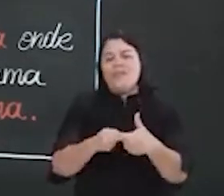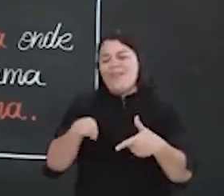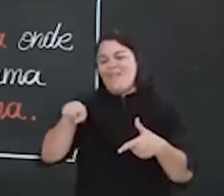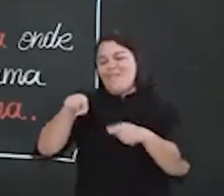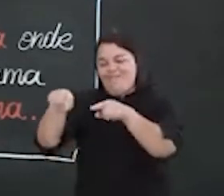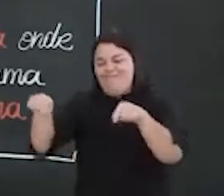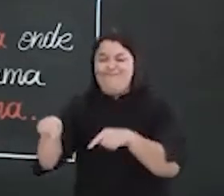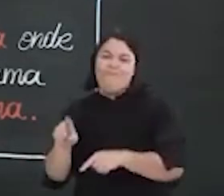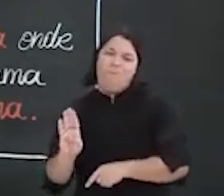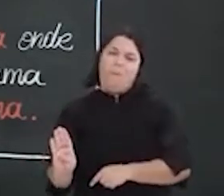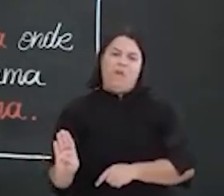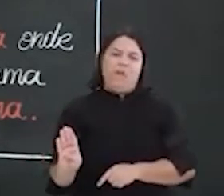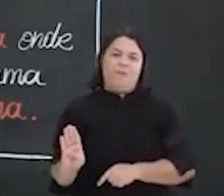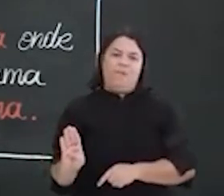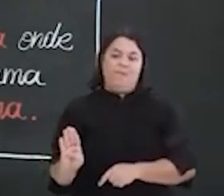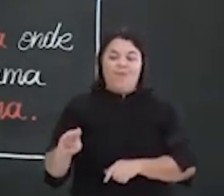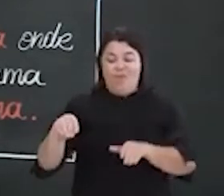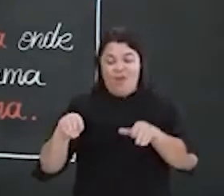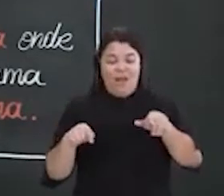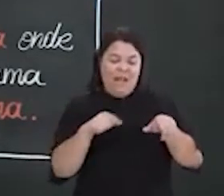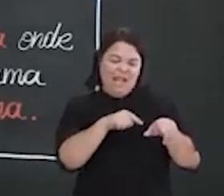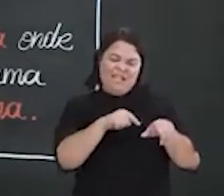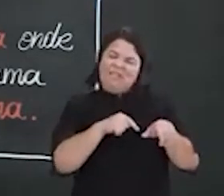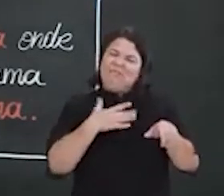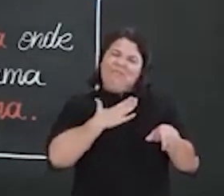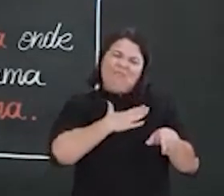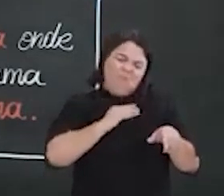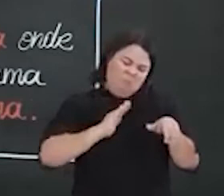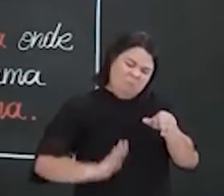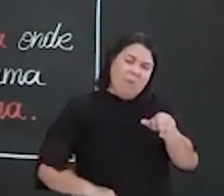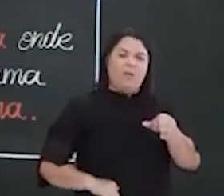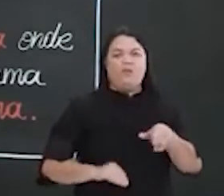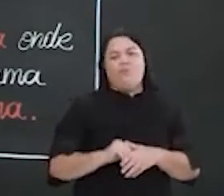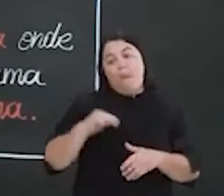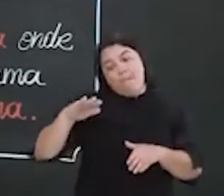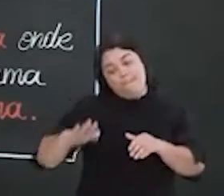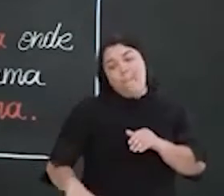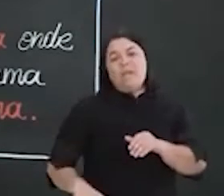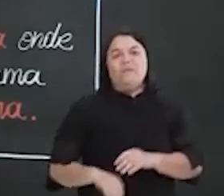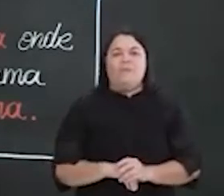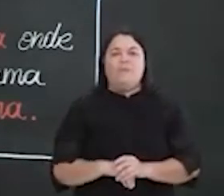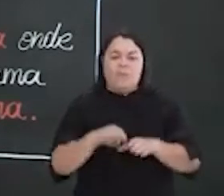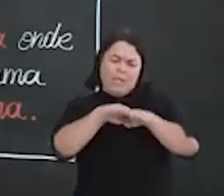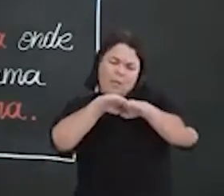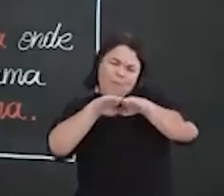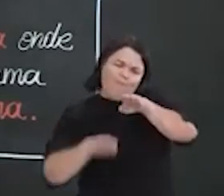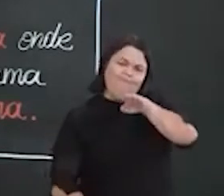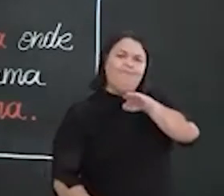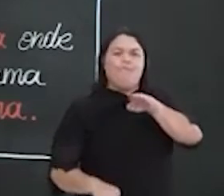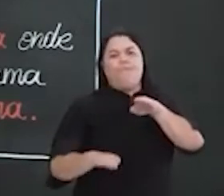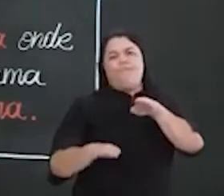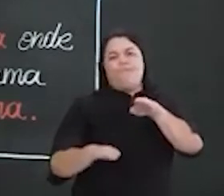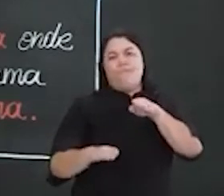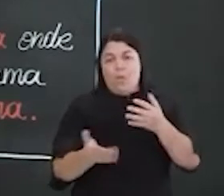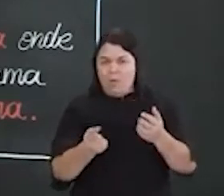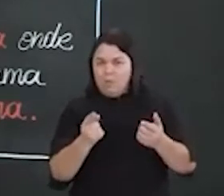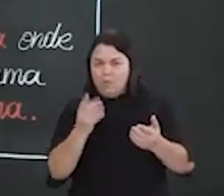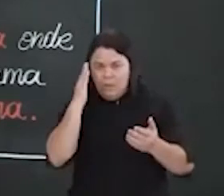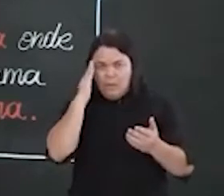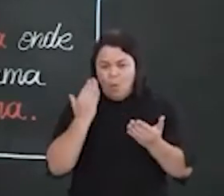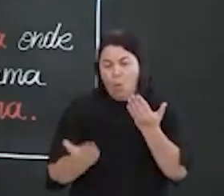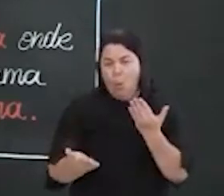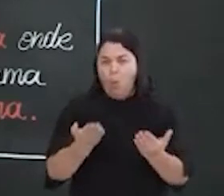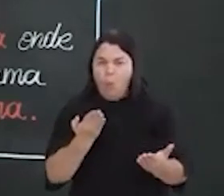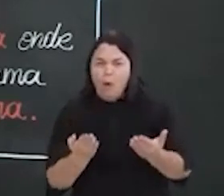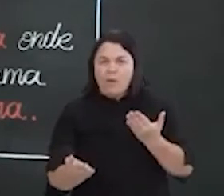atributo, que são palavras-chave para a gente lembrar o que é o adjetivo. Quando eu uso o menos satisfeito, eu já estou colocando numa escala de comparação um